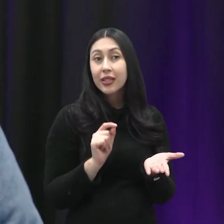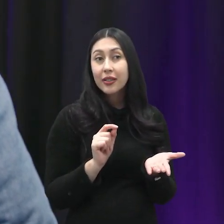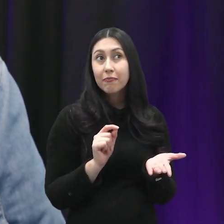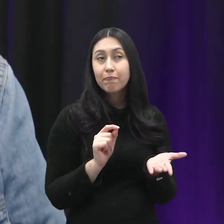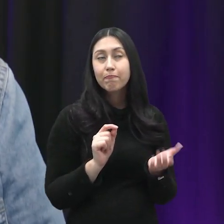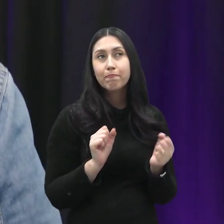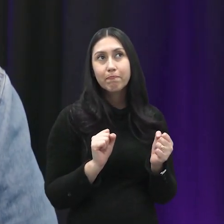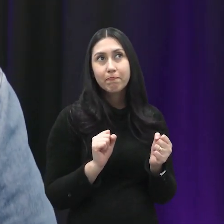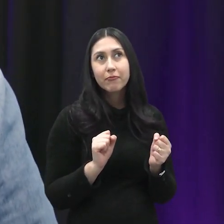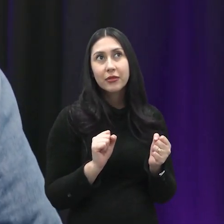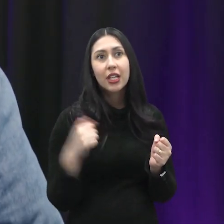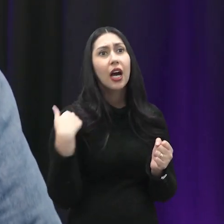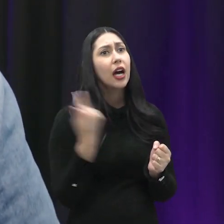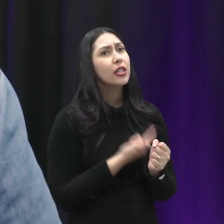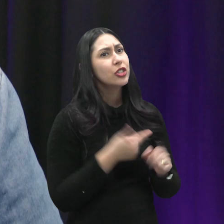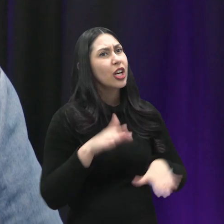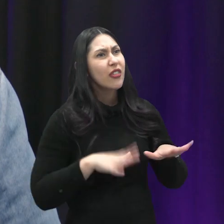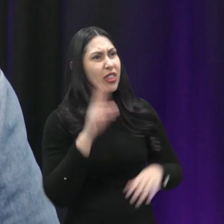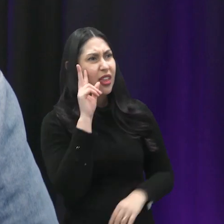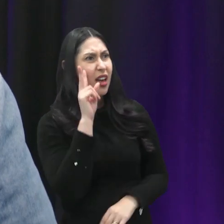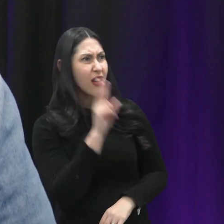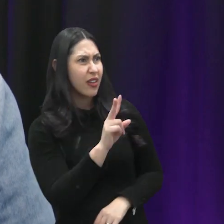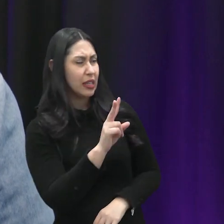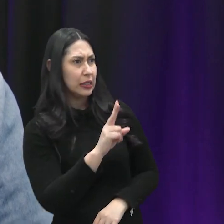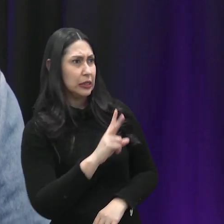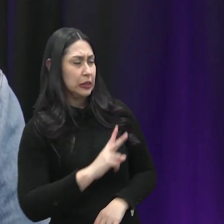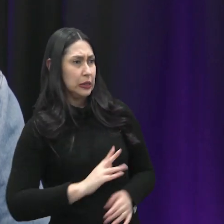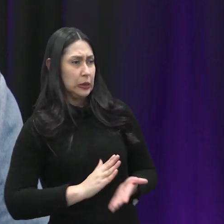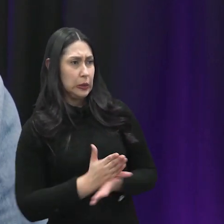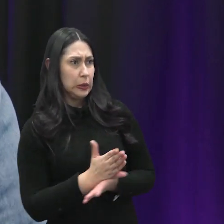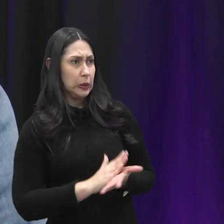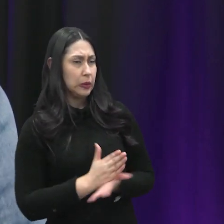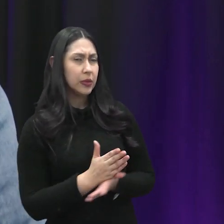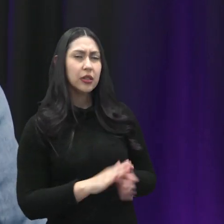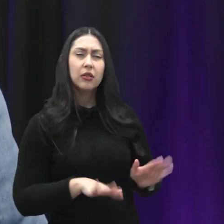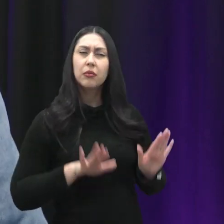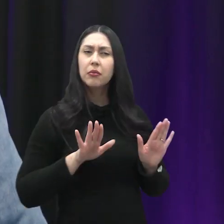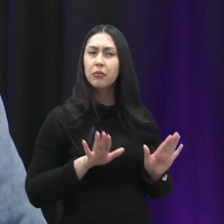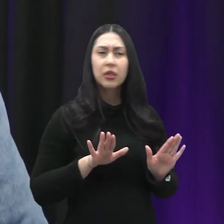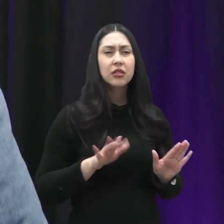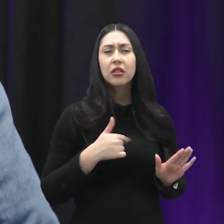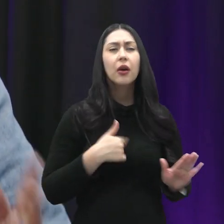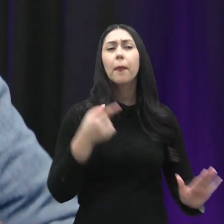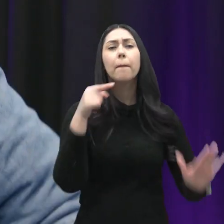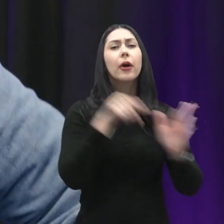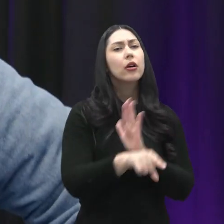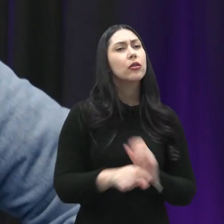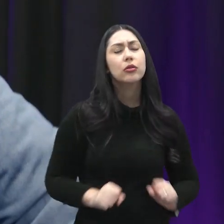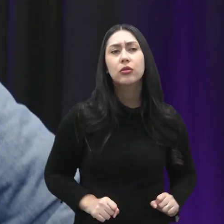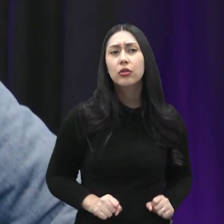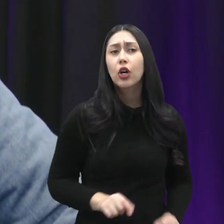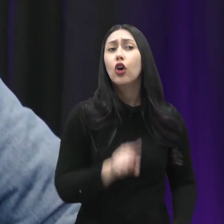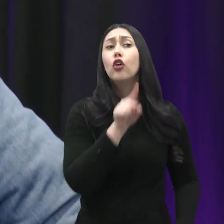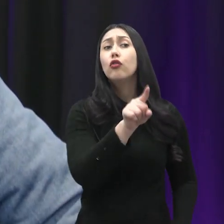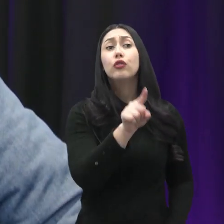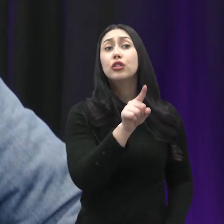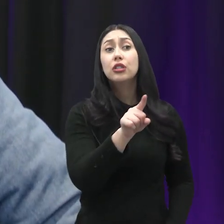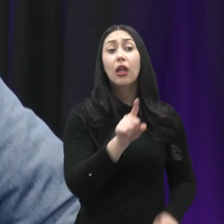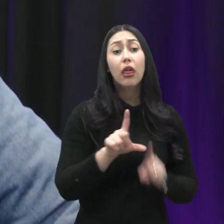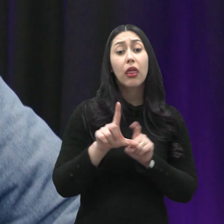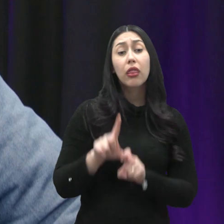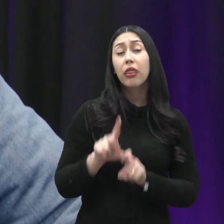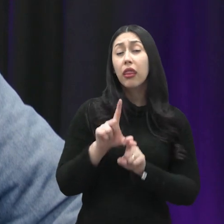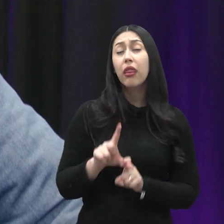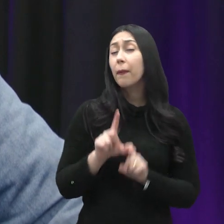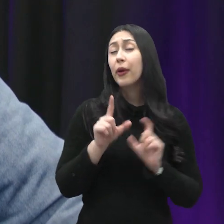gente se projeta muito no outro, né? E eu pergunto, qual que é o seu bebê reborn?